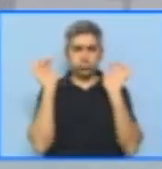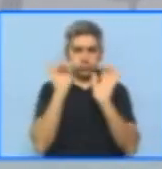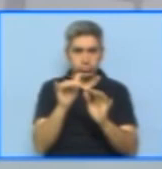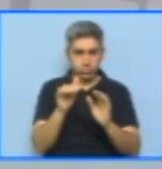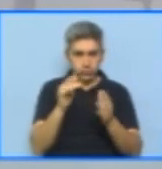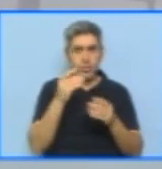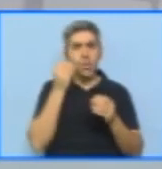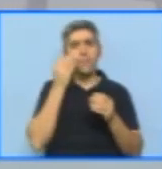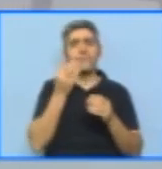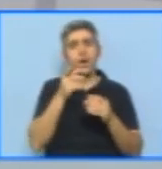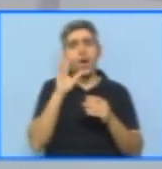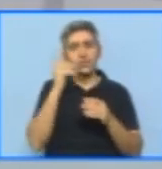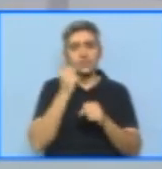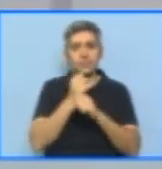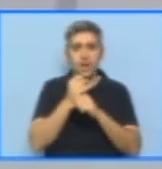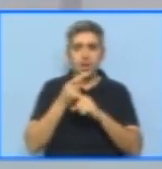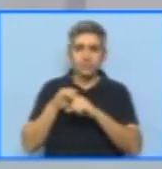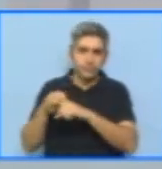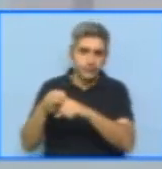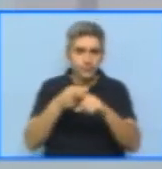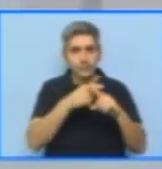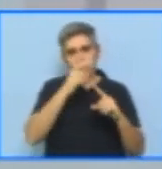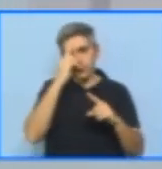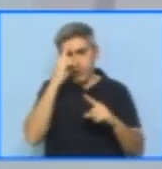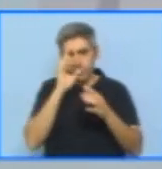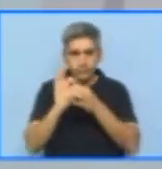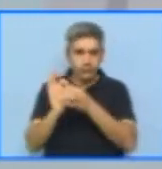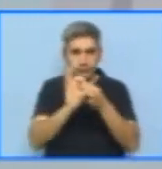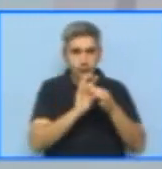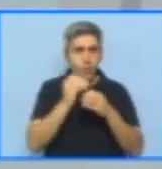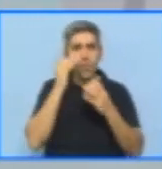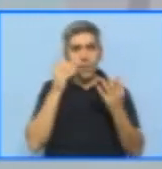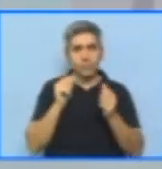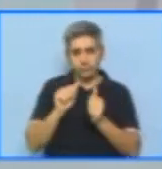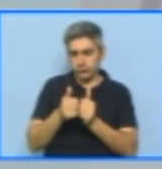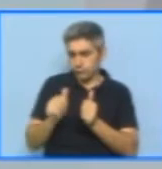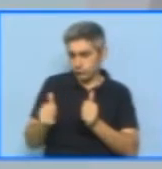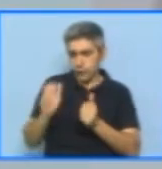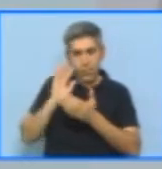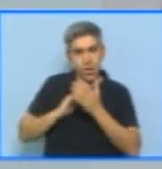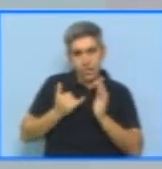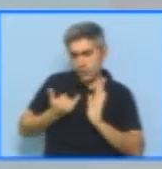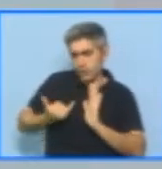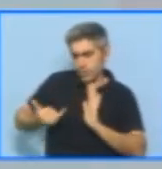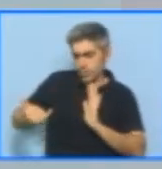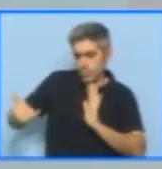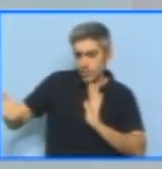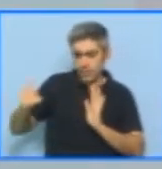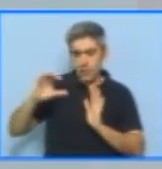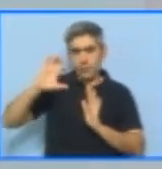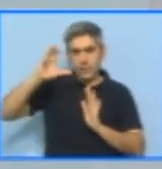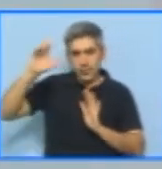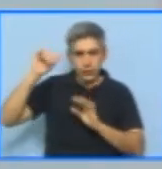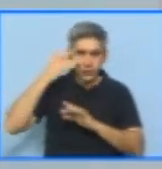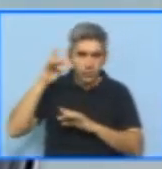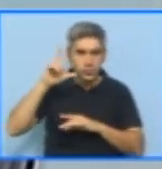partilha de esforços, este trabalhar nestes dias, lado a lado com colegas de profissão, de outros países,